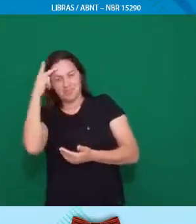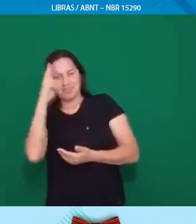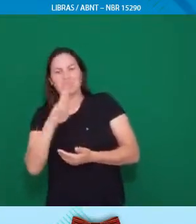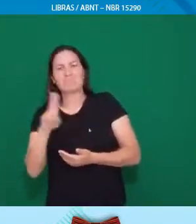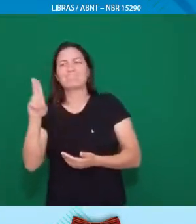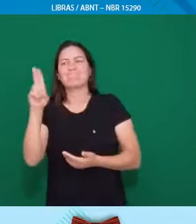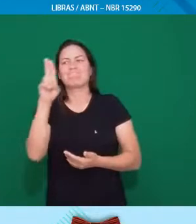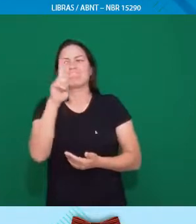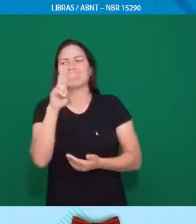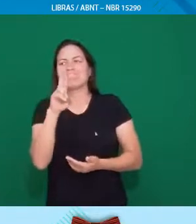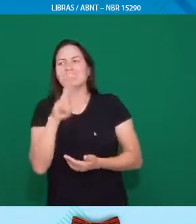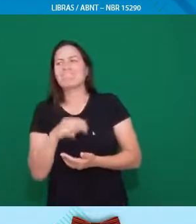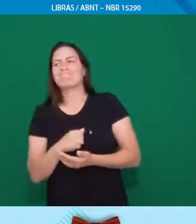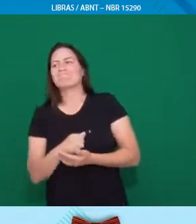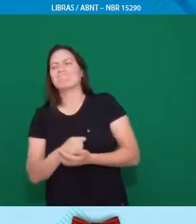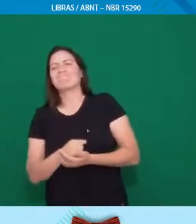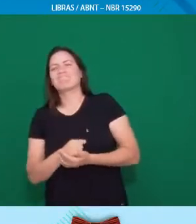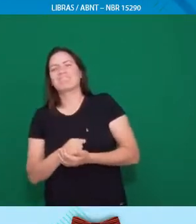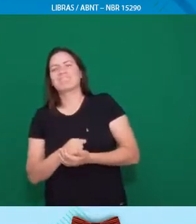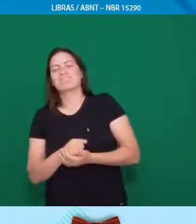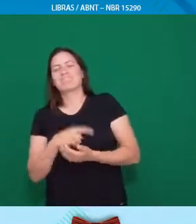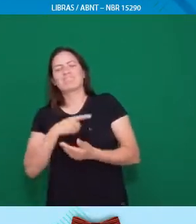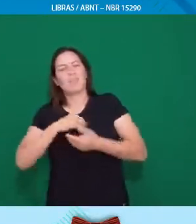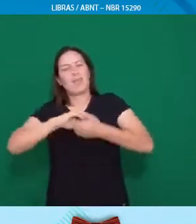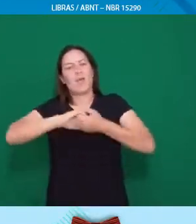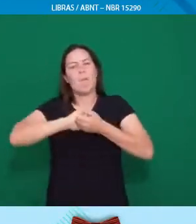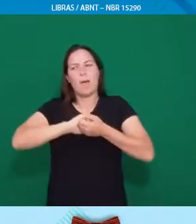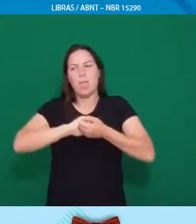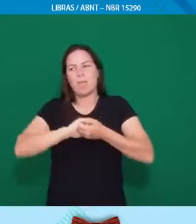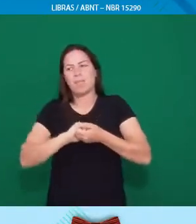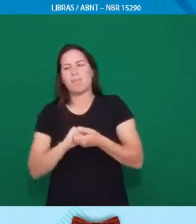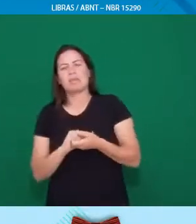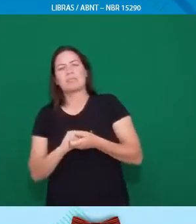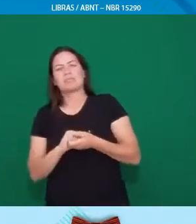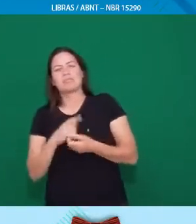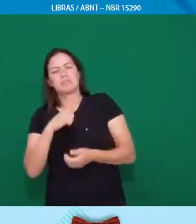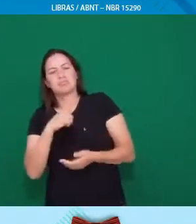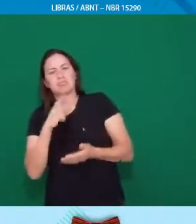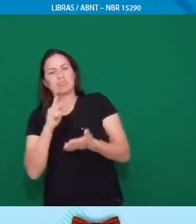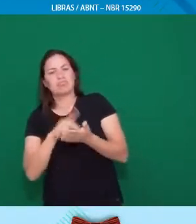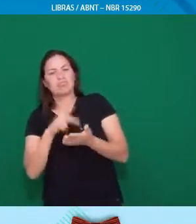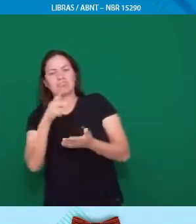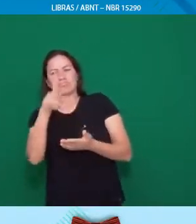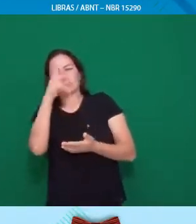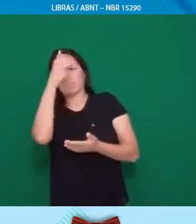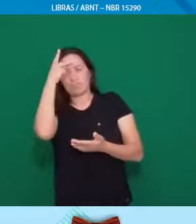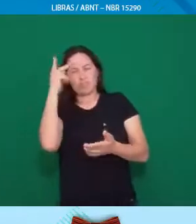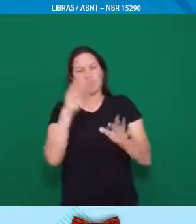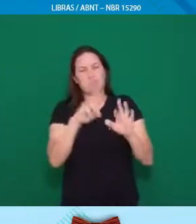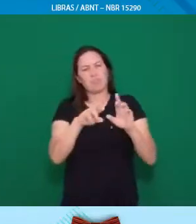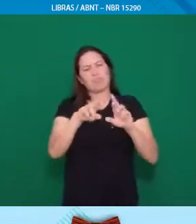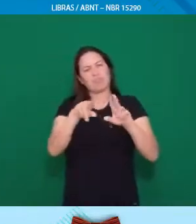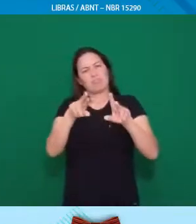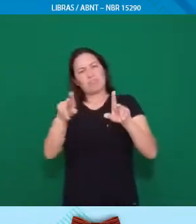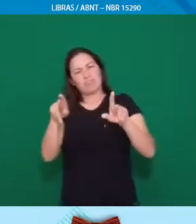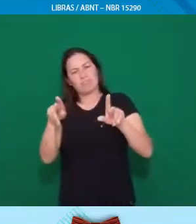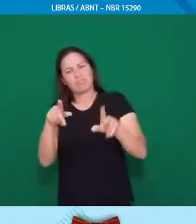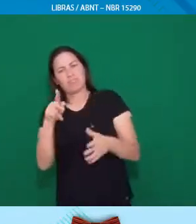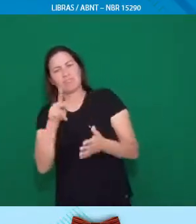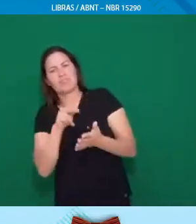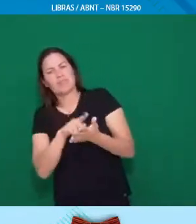tem então todos os tá de parabéns Realmente você é uma pessoa diferenciada